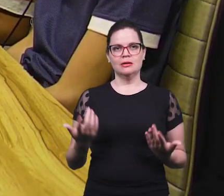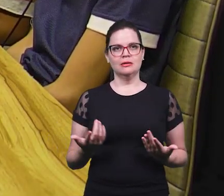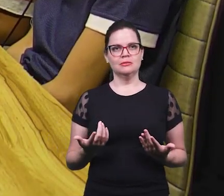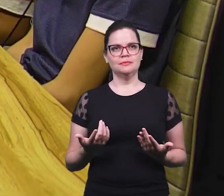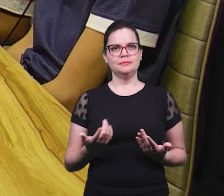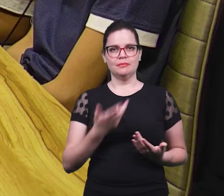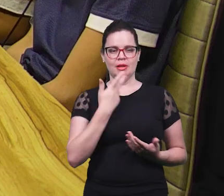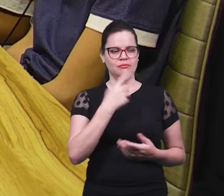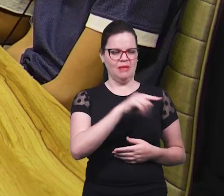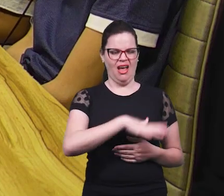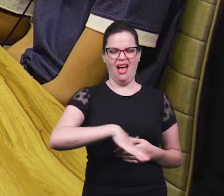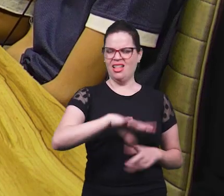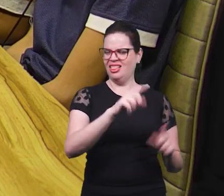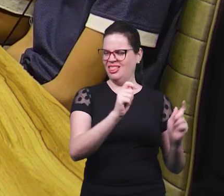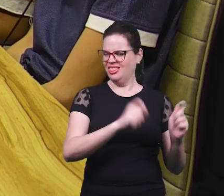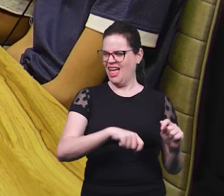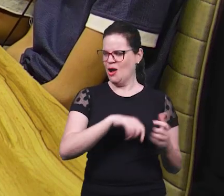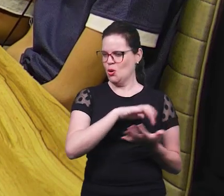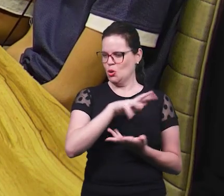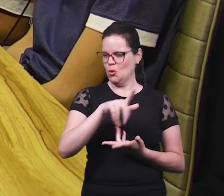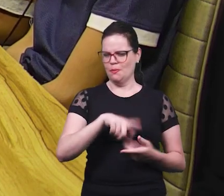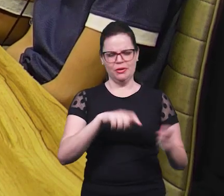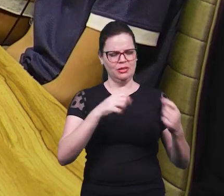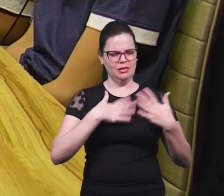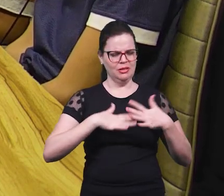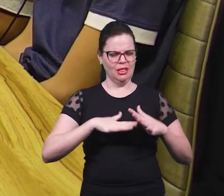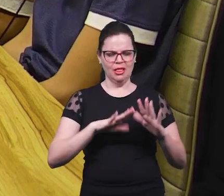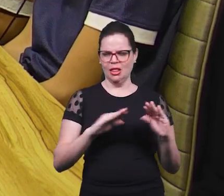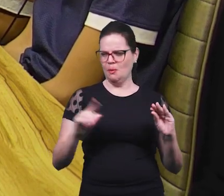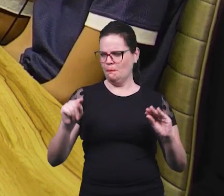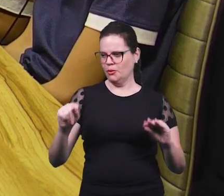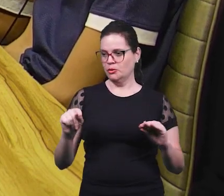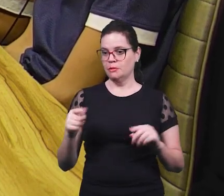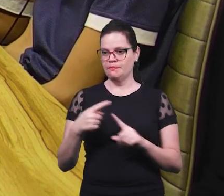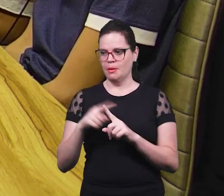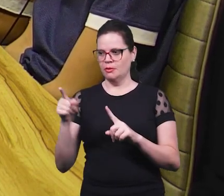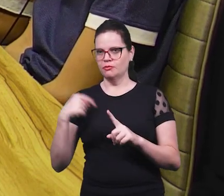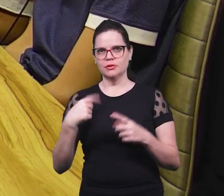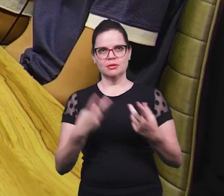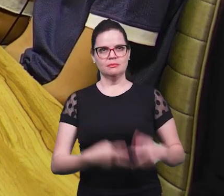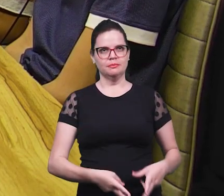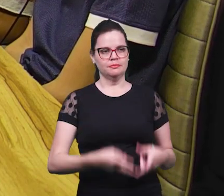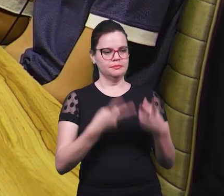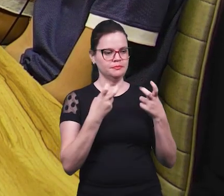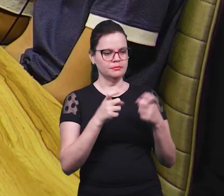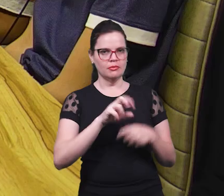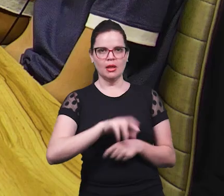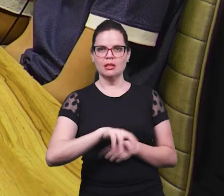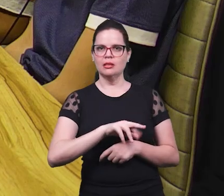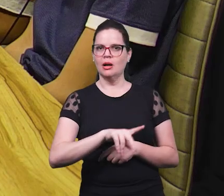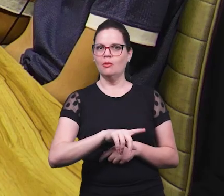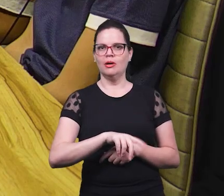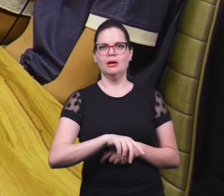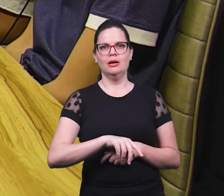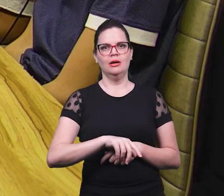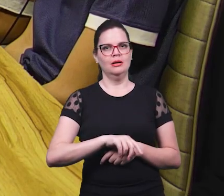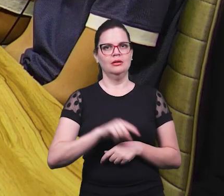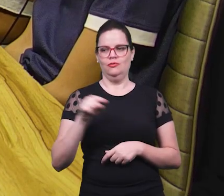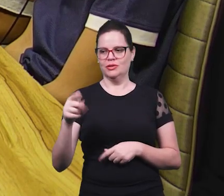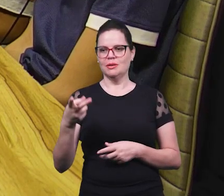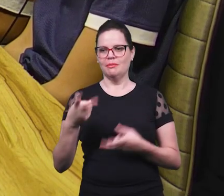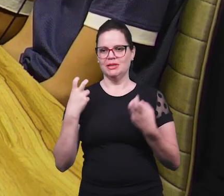dizer que aquele ambiente é um ambiente tranquilo, né? Sim, E você percebeu que não é bem assim, né,